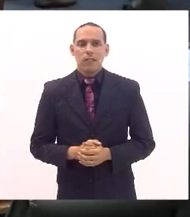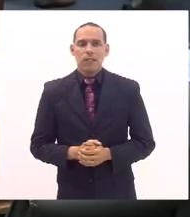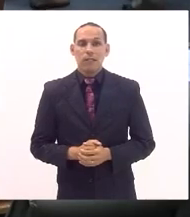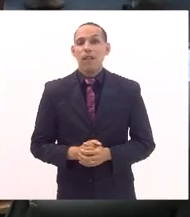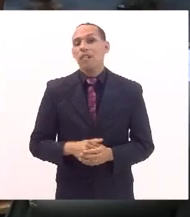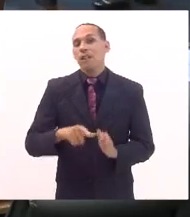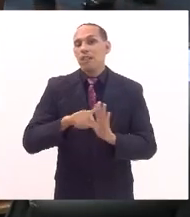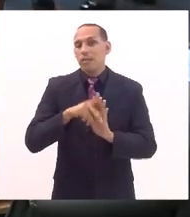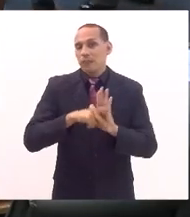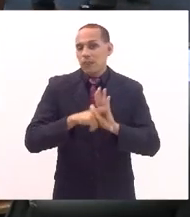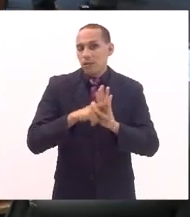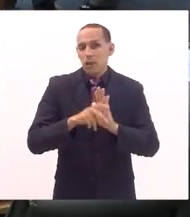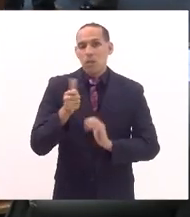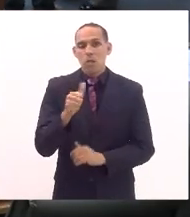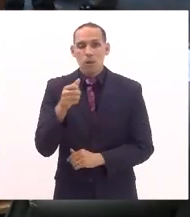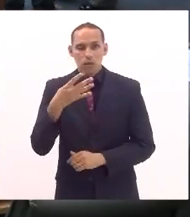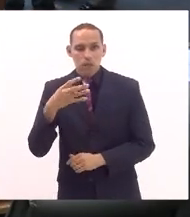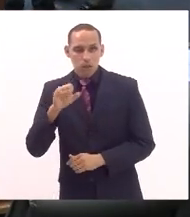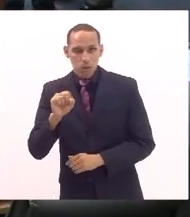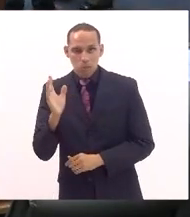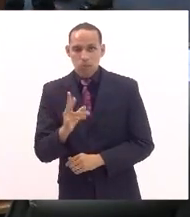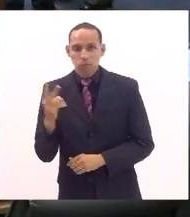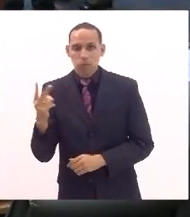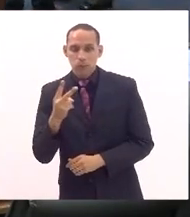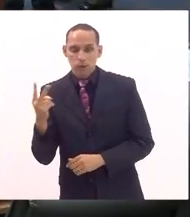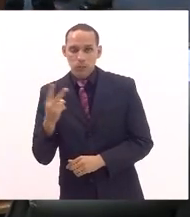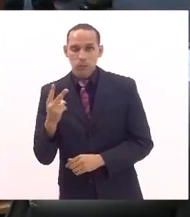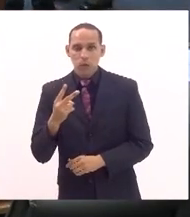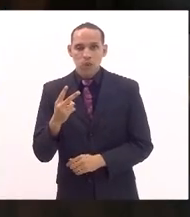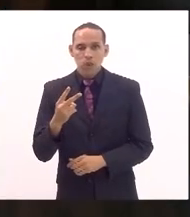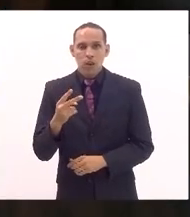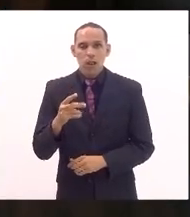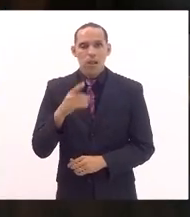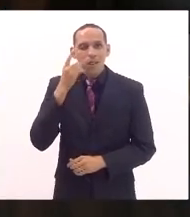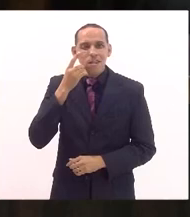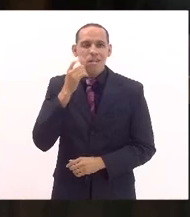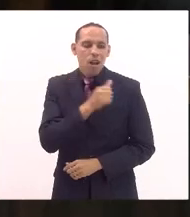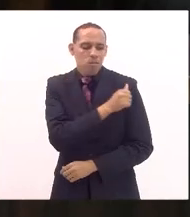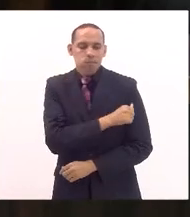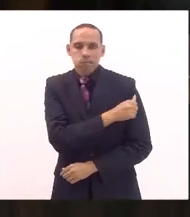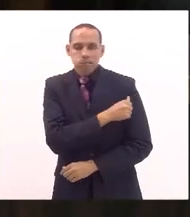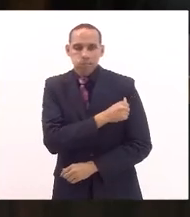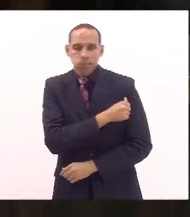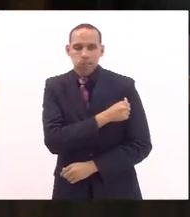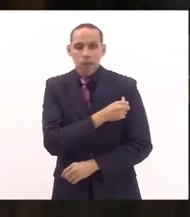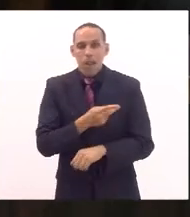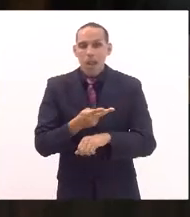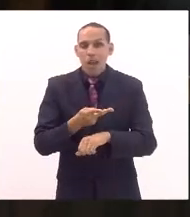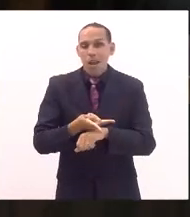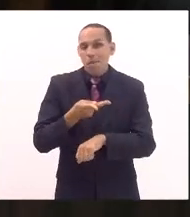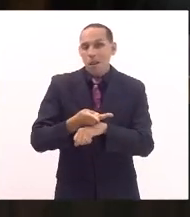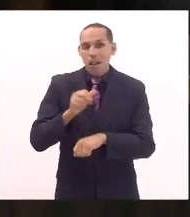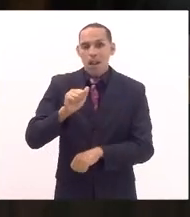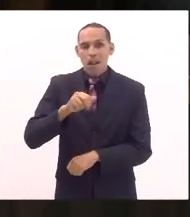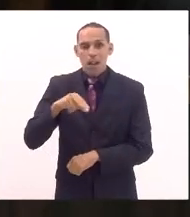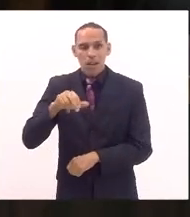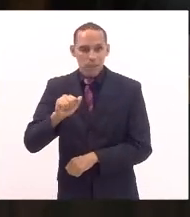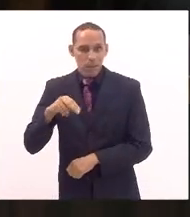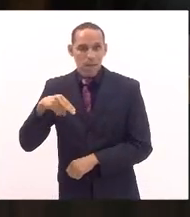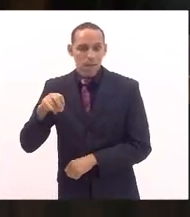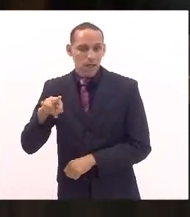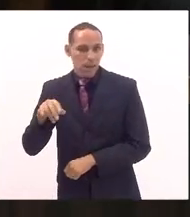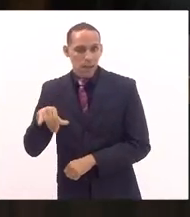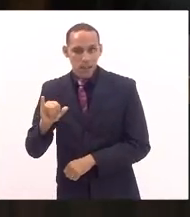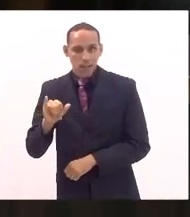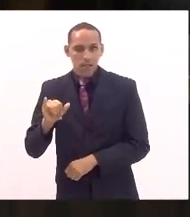o projeto de resolução e 48 e 22 de autoria da deputada enfermeira Rejane concede o prêmio Ana Néri da Saúde